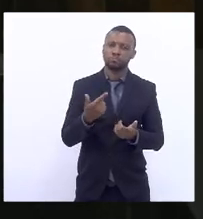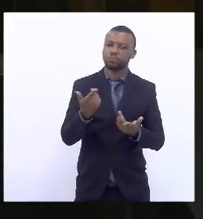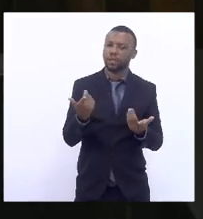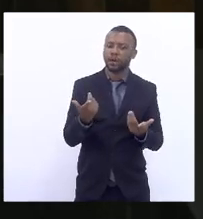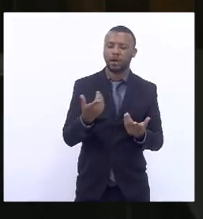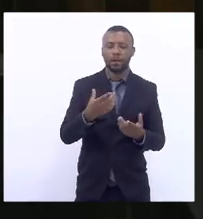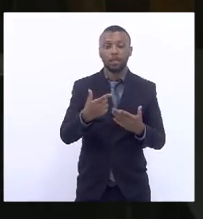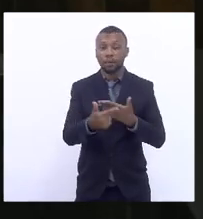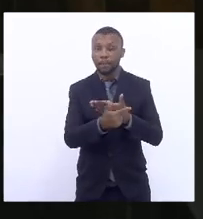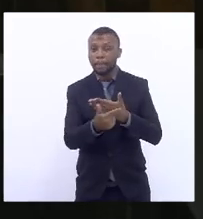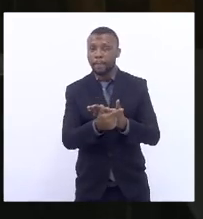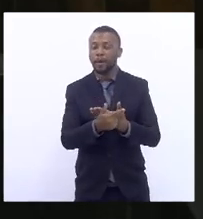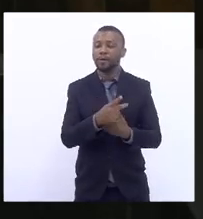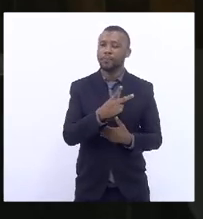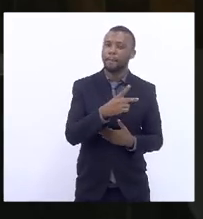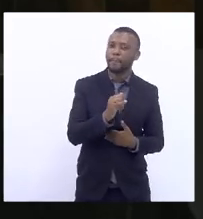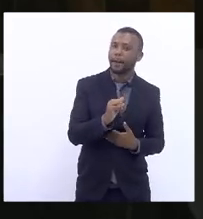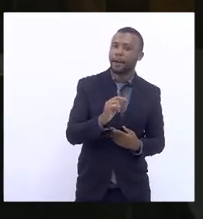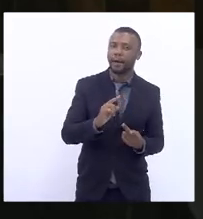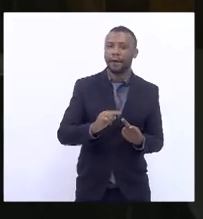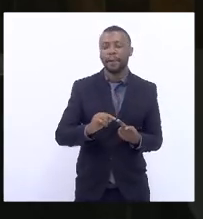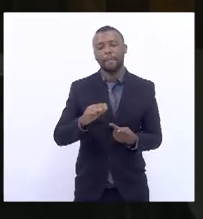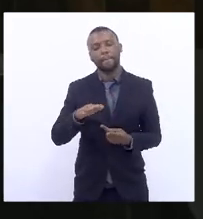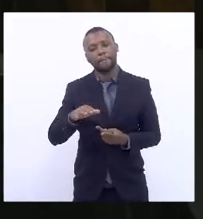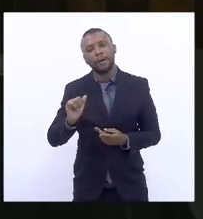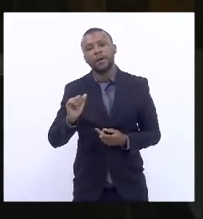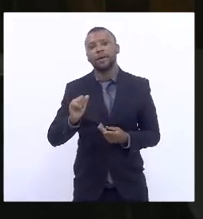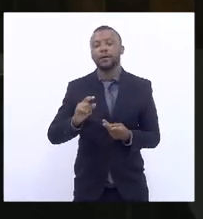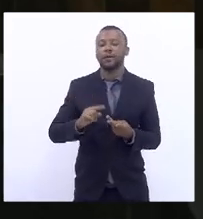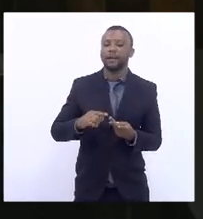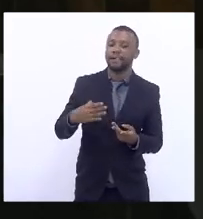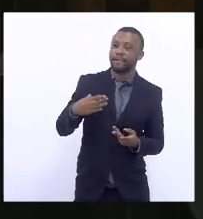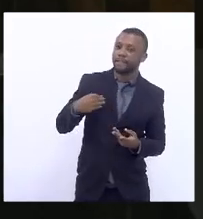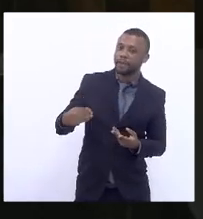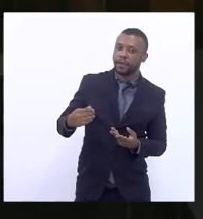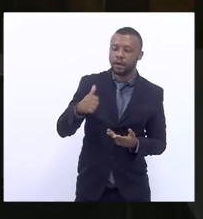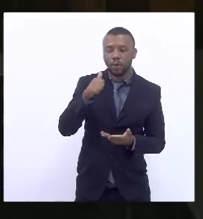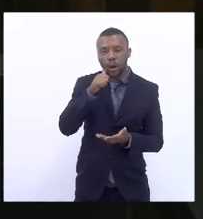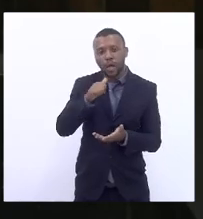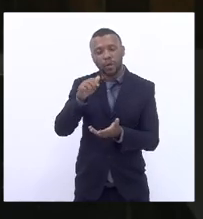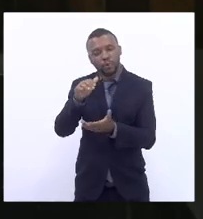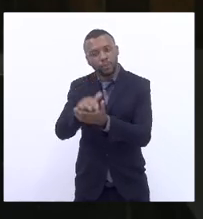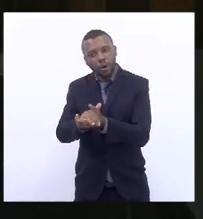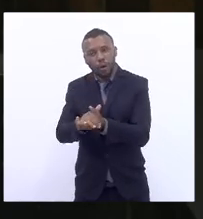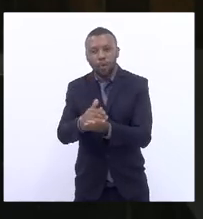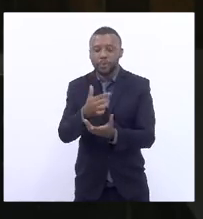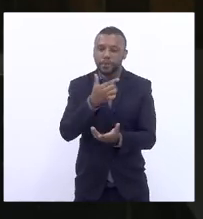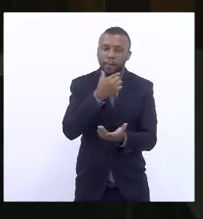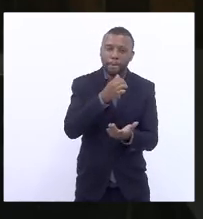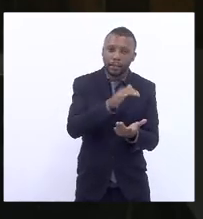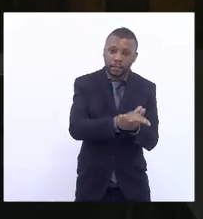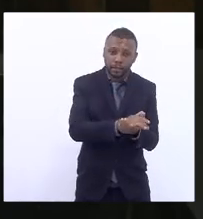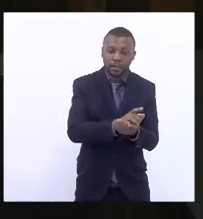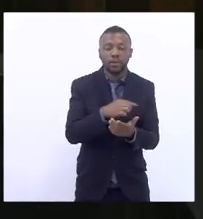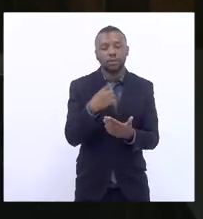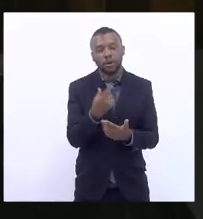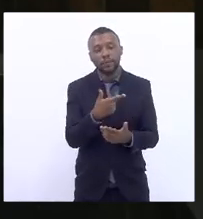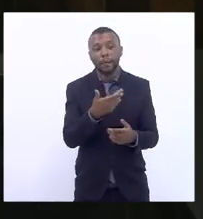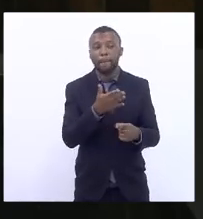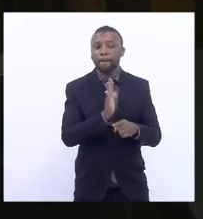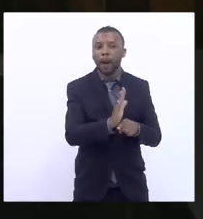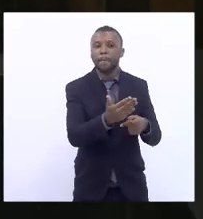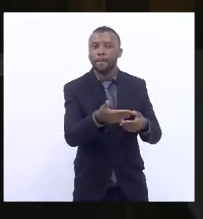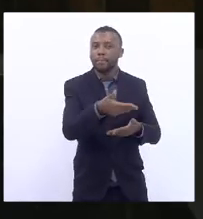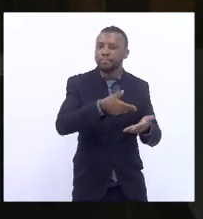irmão, é irmã, é filho, é filha, é companheira, é companheira. Aí também a gente está educando e sendo educado. Deputado